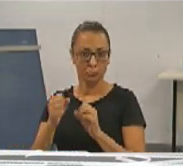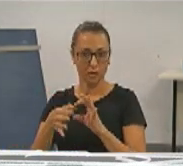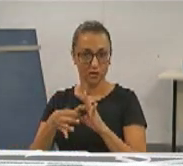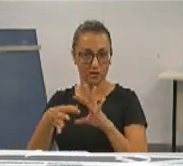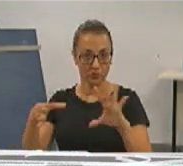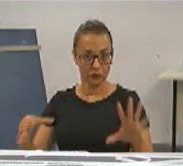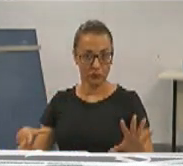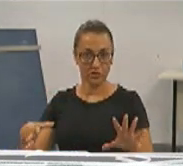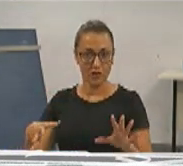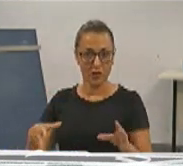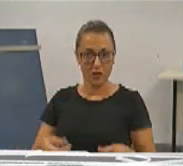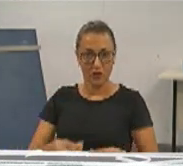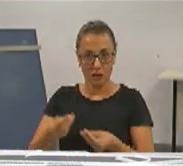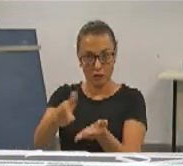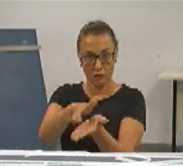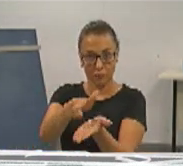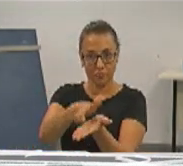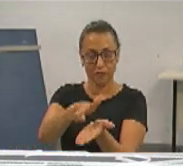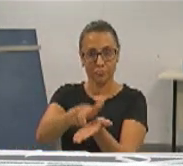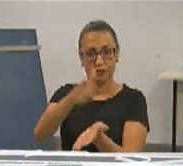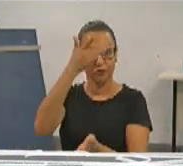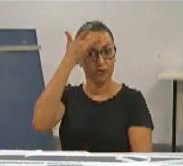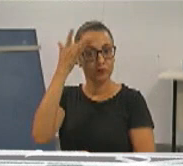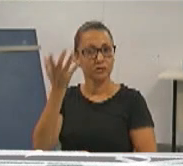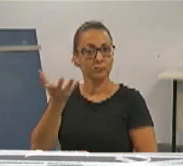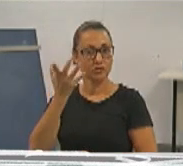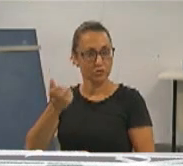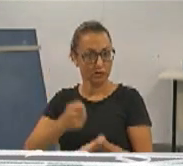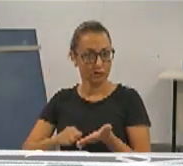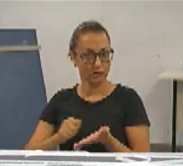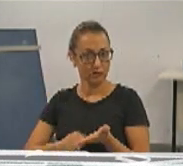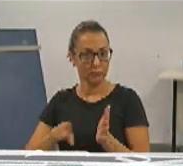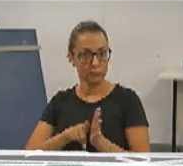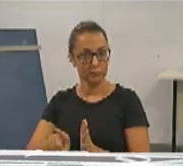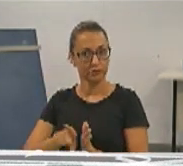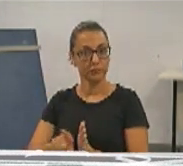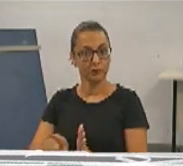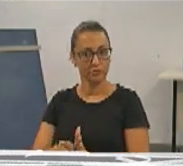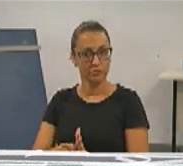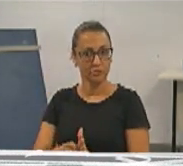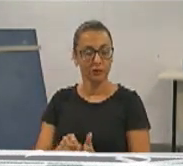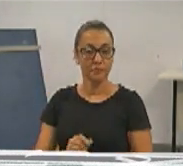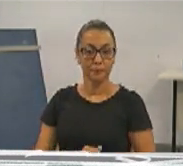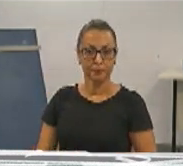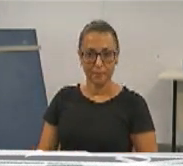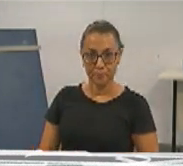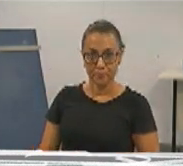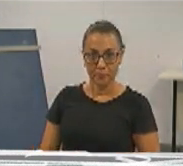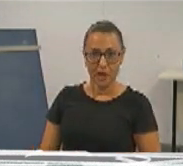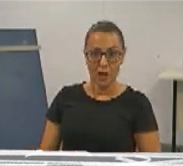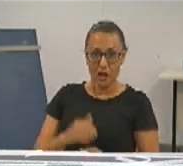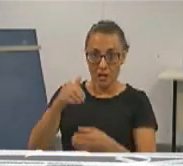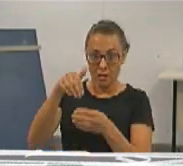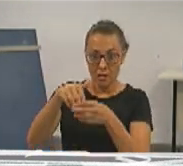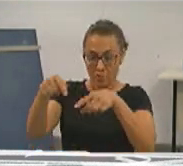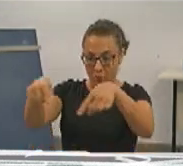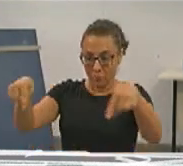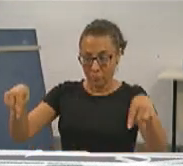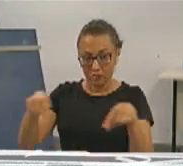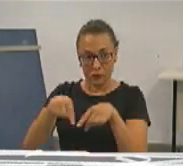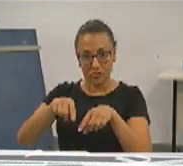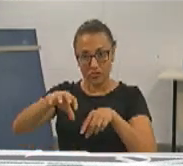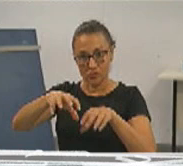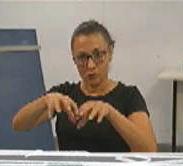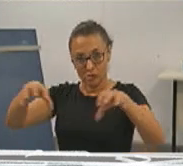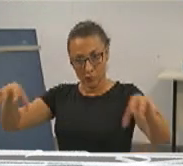ficarão disponíveis fichas para quem desejar se inscrever para fazer perguntas. As urnas estão separadas